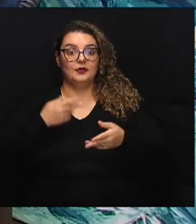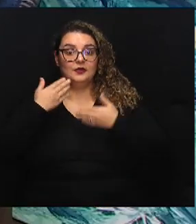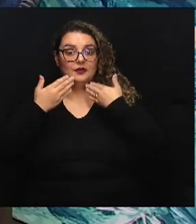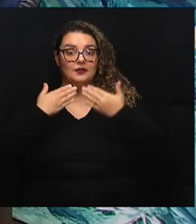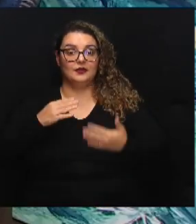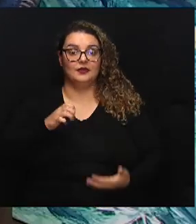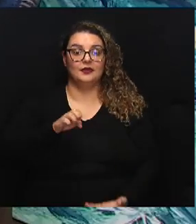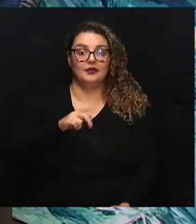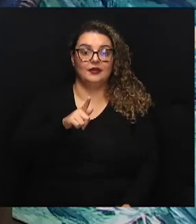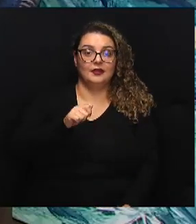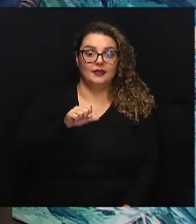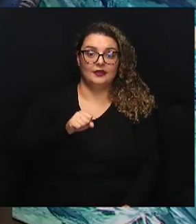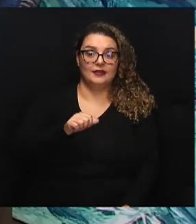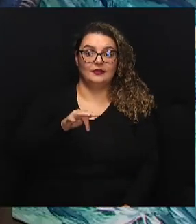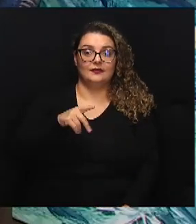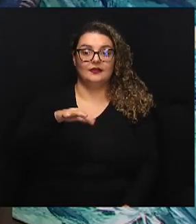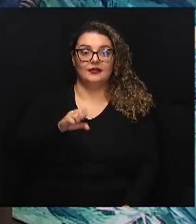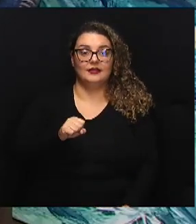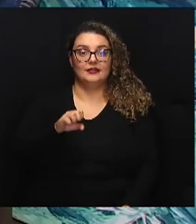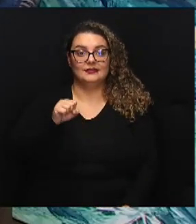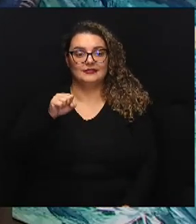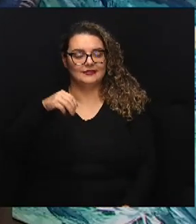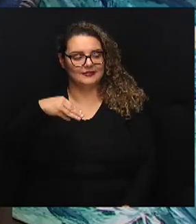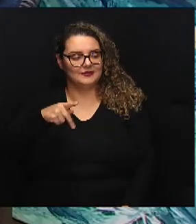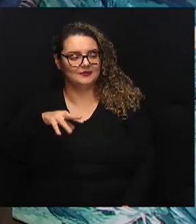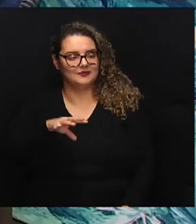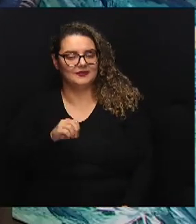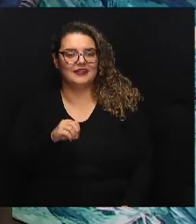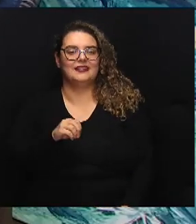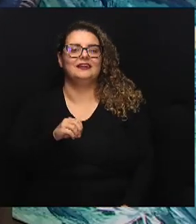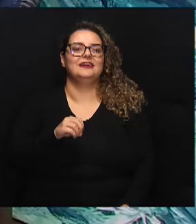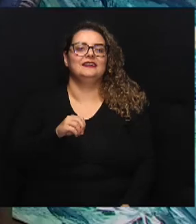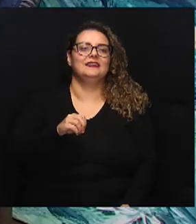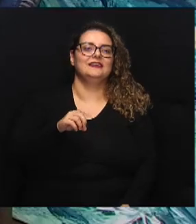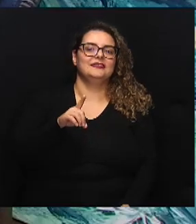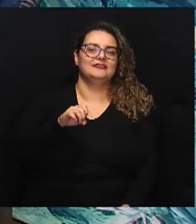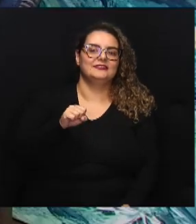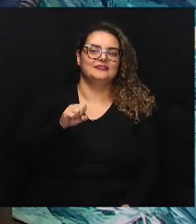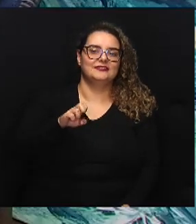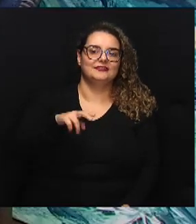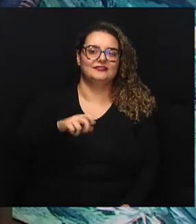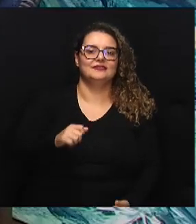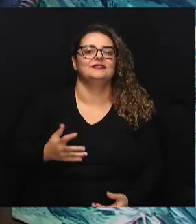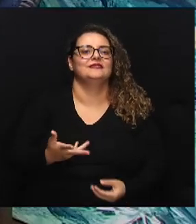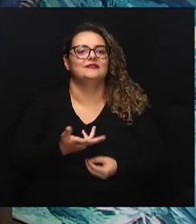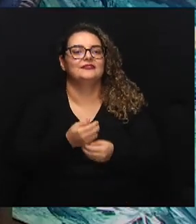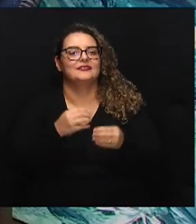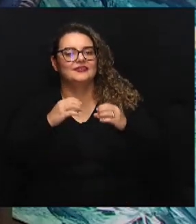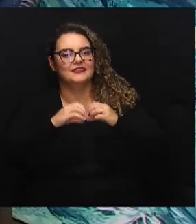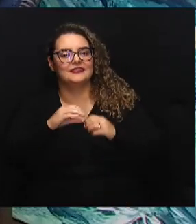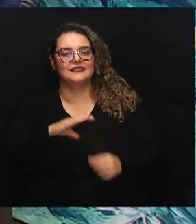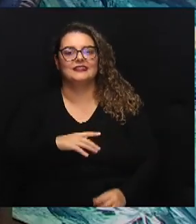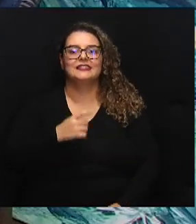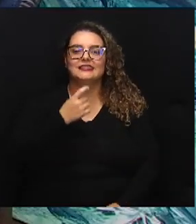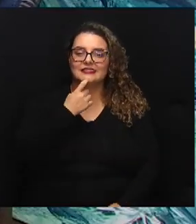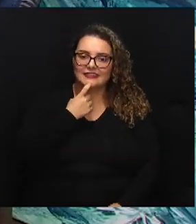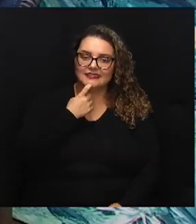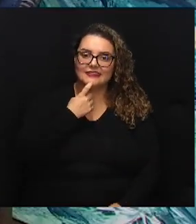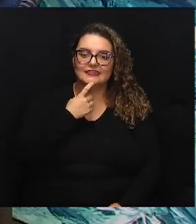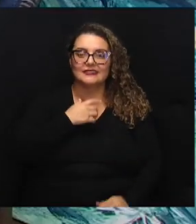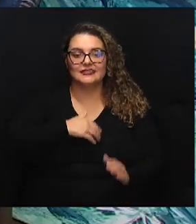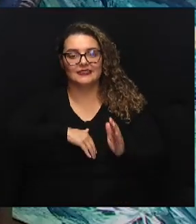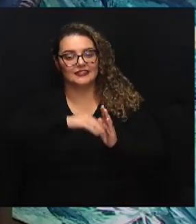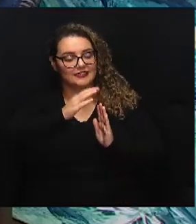Egas Francisco Sampaio de Souza, ou apenas Egas Francisco, esse artista querido aqui na cidade de Campinas, que é